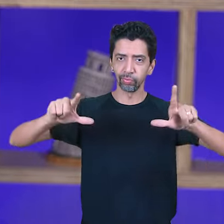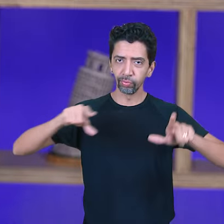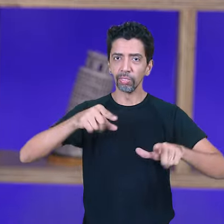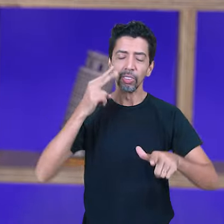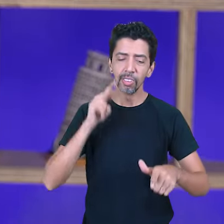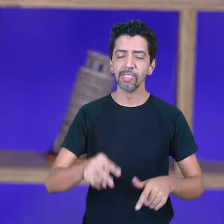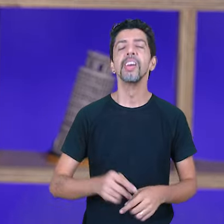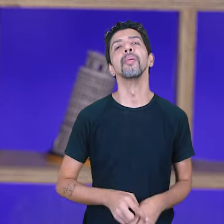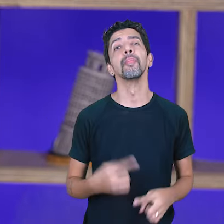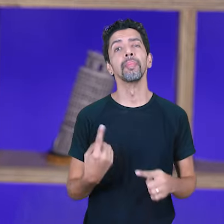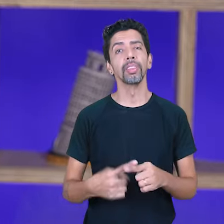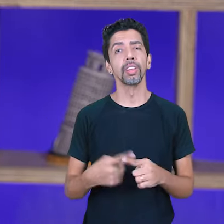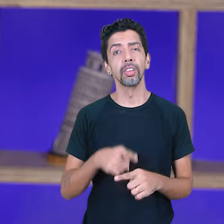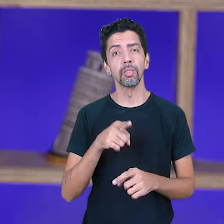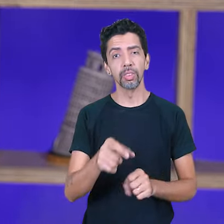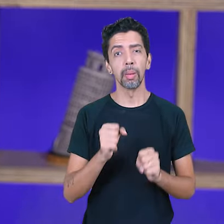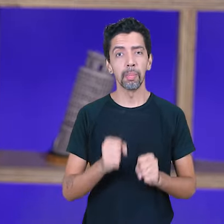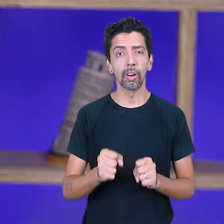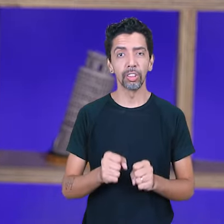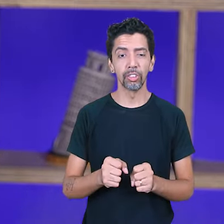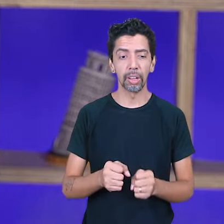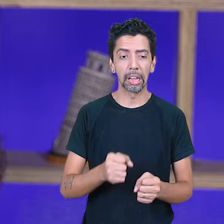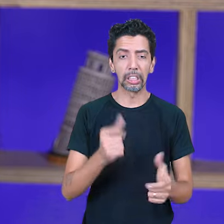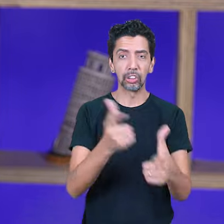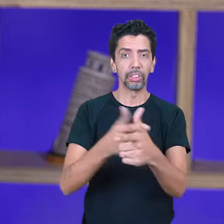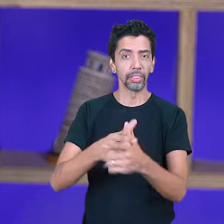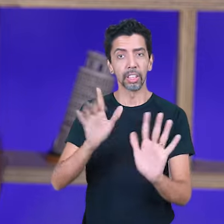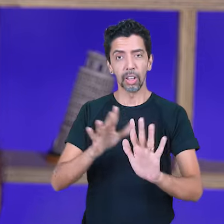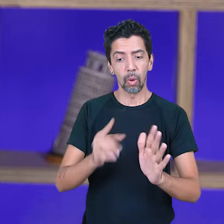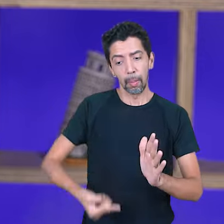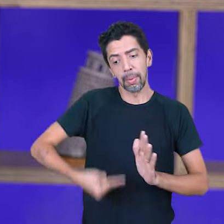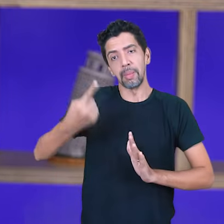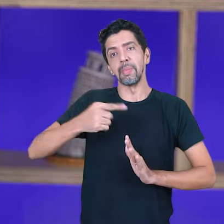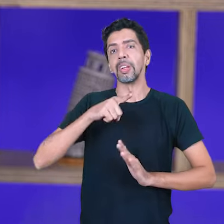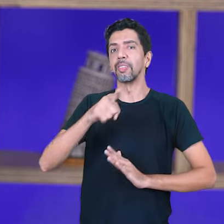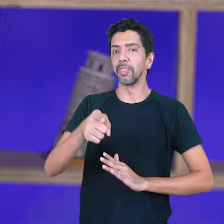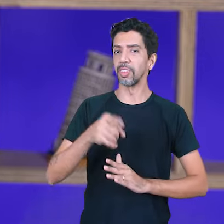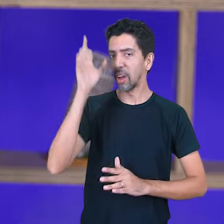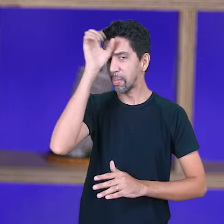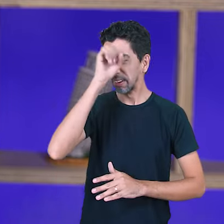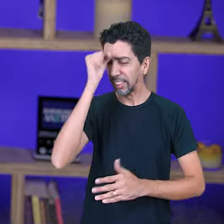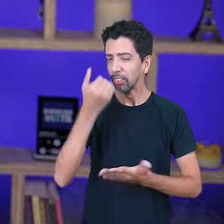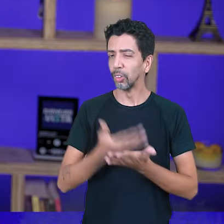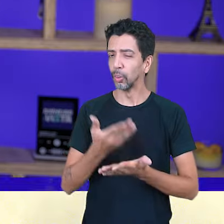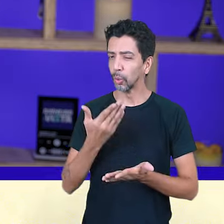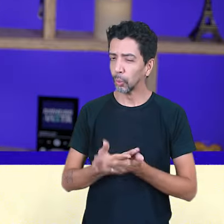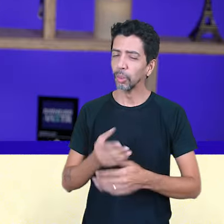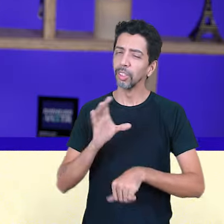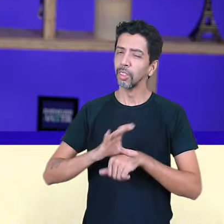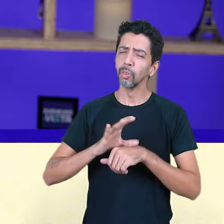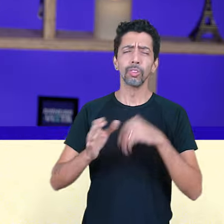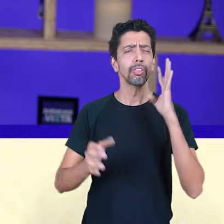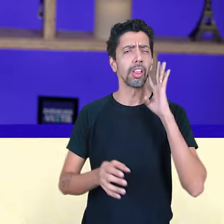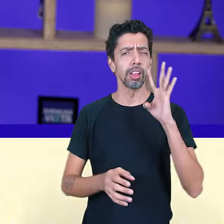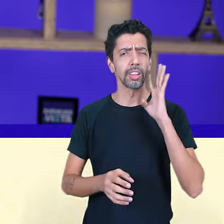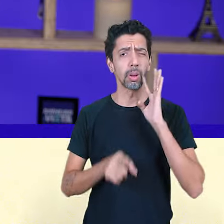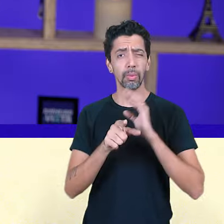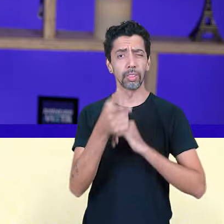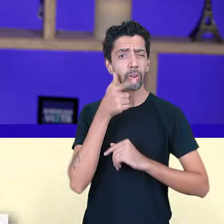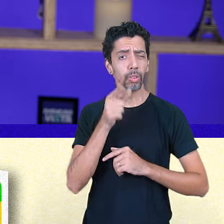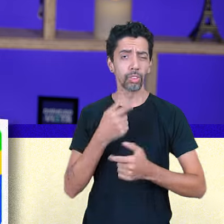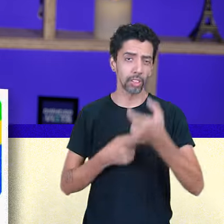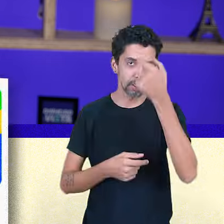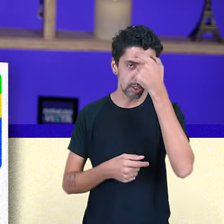seja você pode fazer a lição de casa esse curso vai ser muito bacana para que você possa assumir as